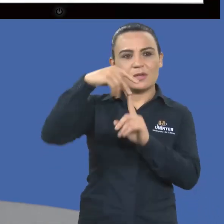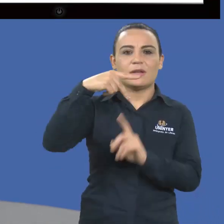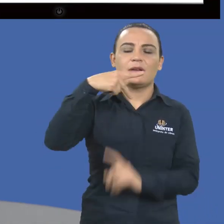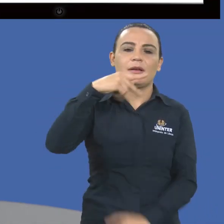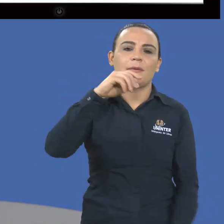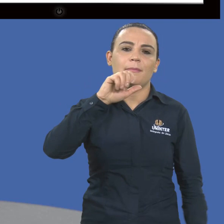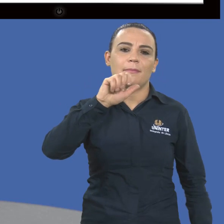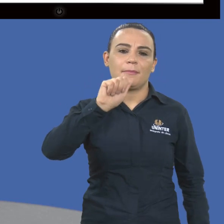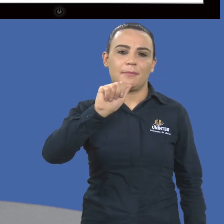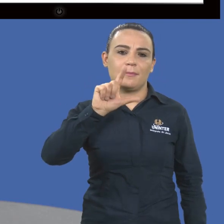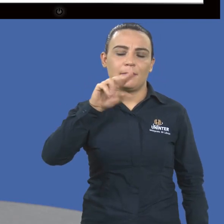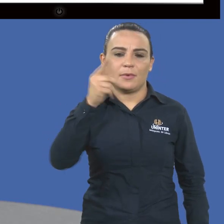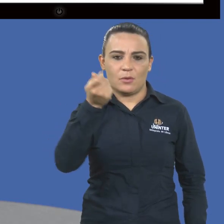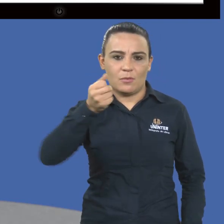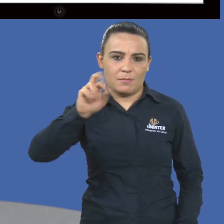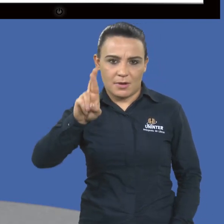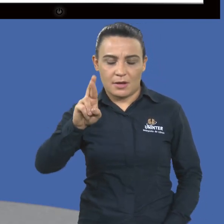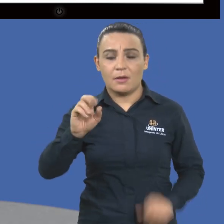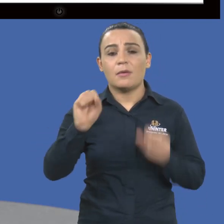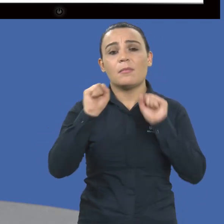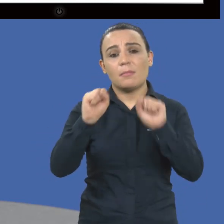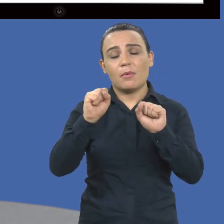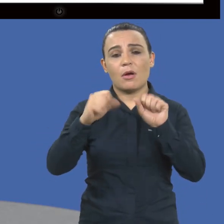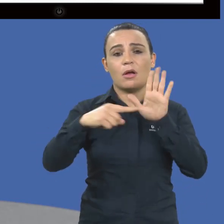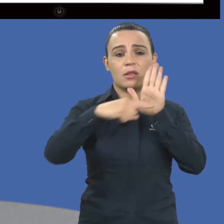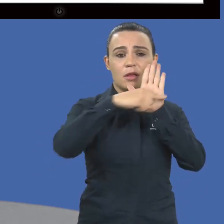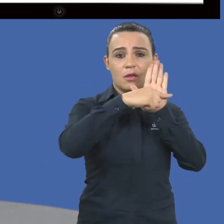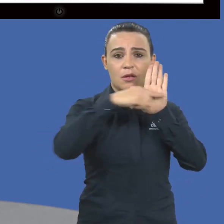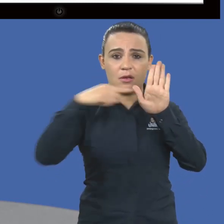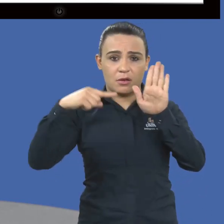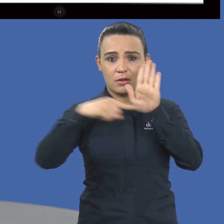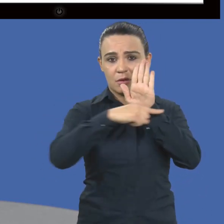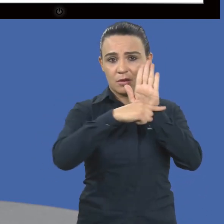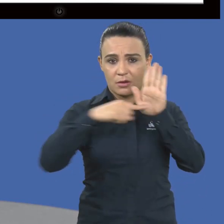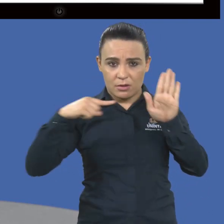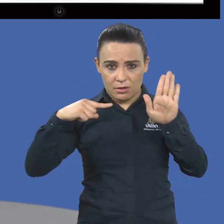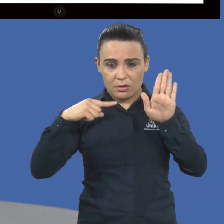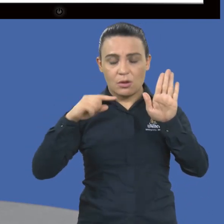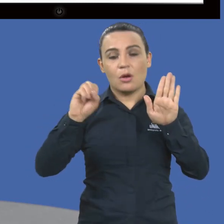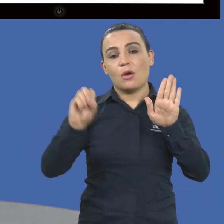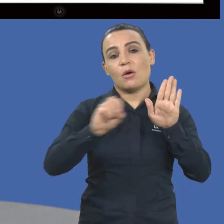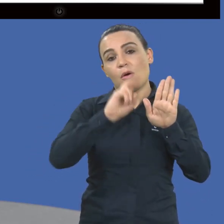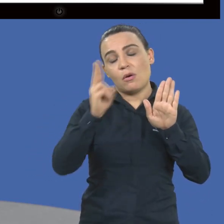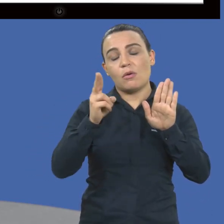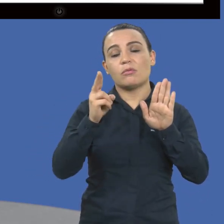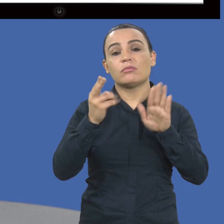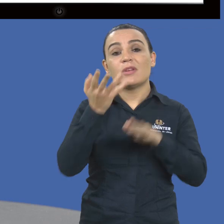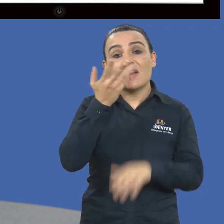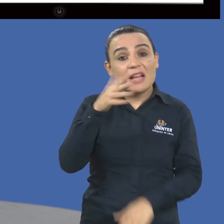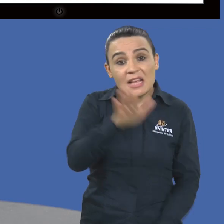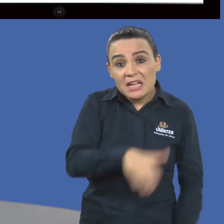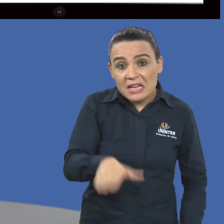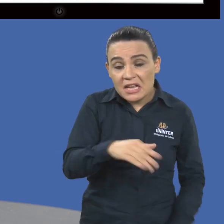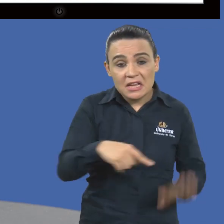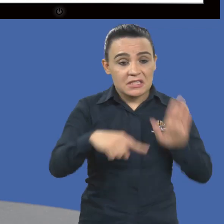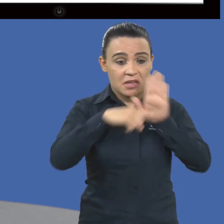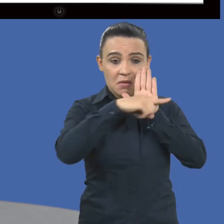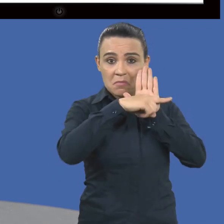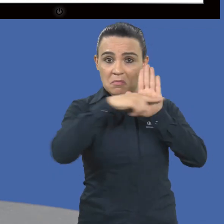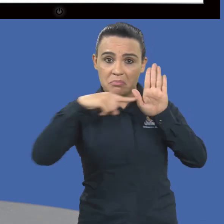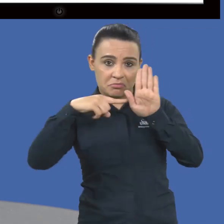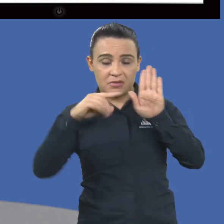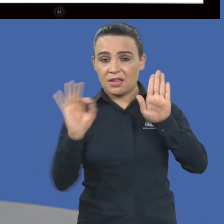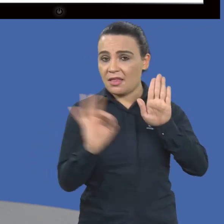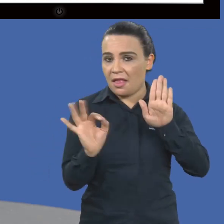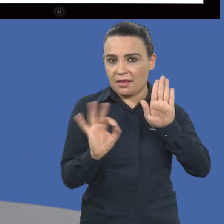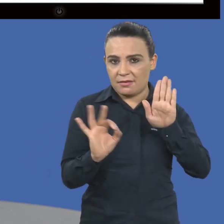prega única palmar. Pode ser unilateral ou bilateral. Como pode uma criança com síndrome de Down